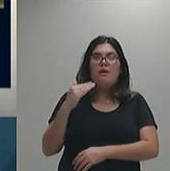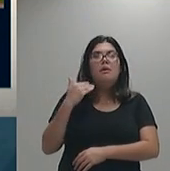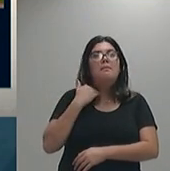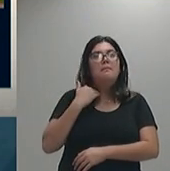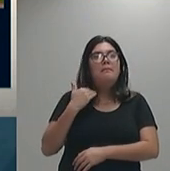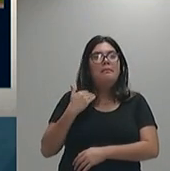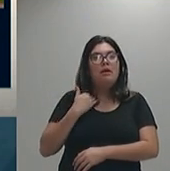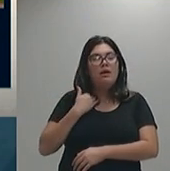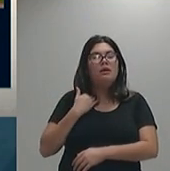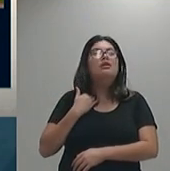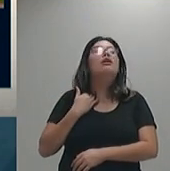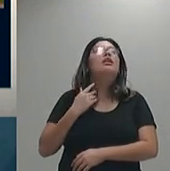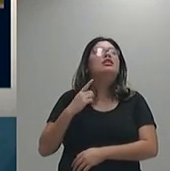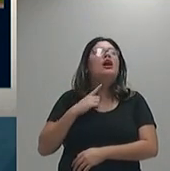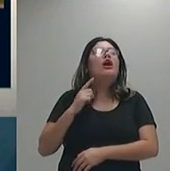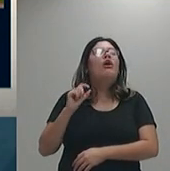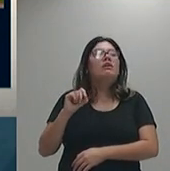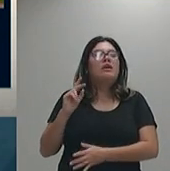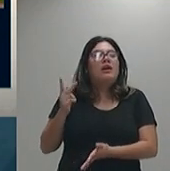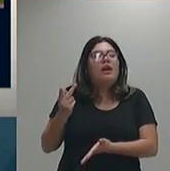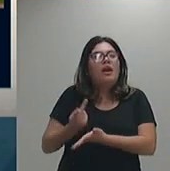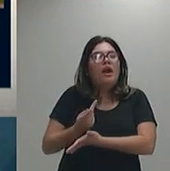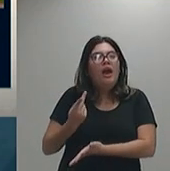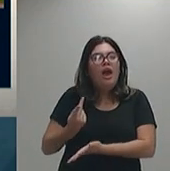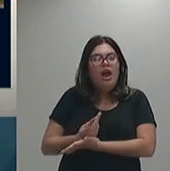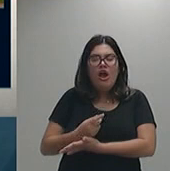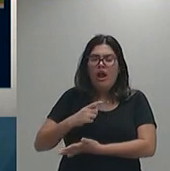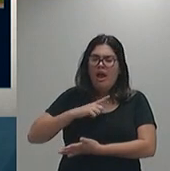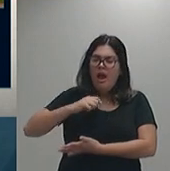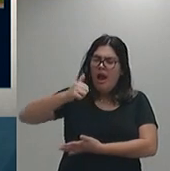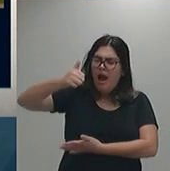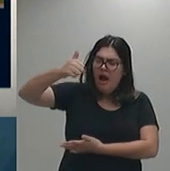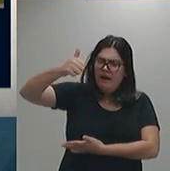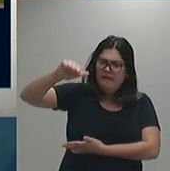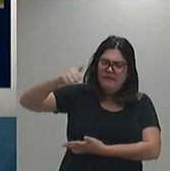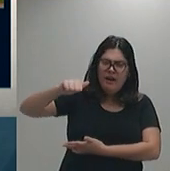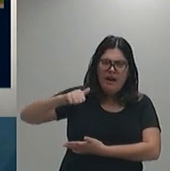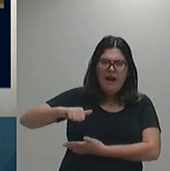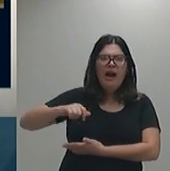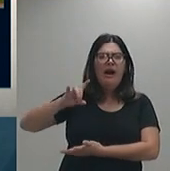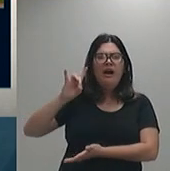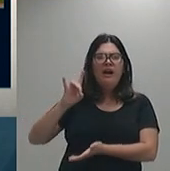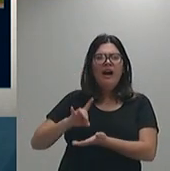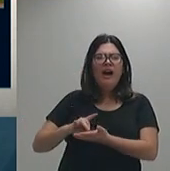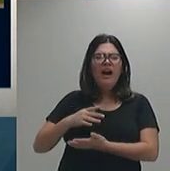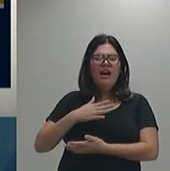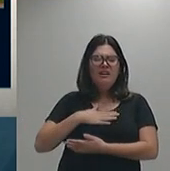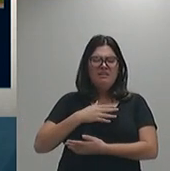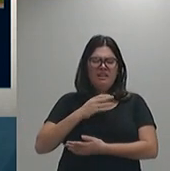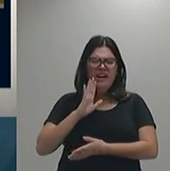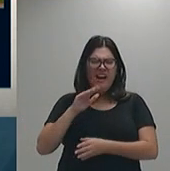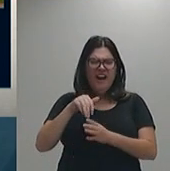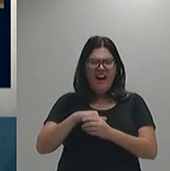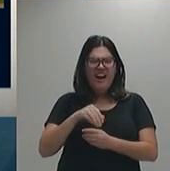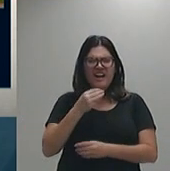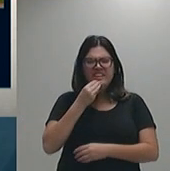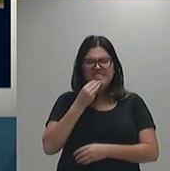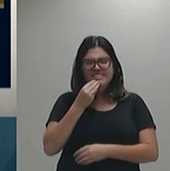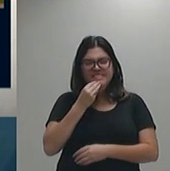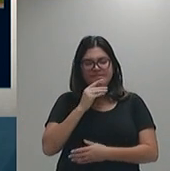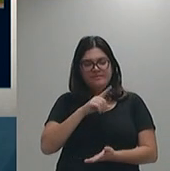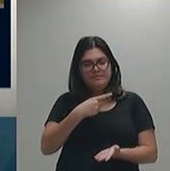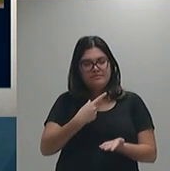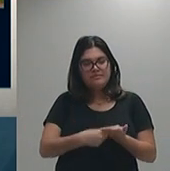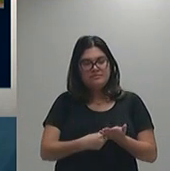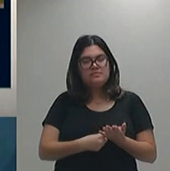seja Houve um erro quanto à prestação desse fato e meu voto e poderia adotar uma